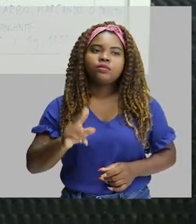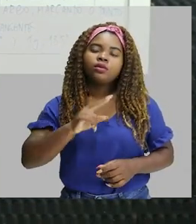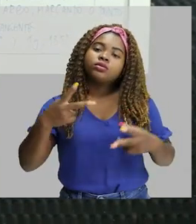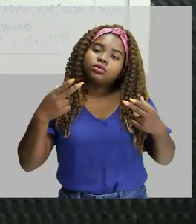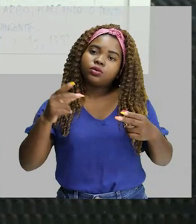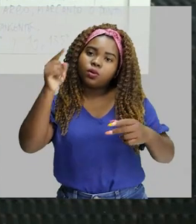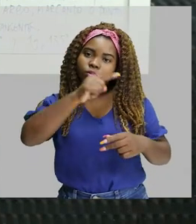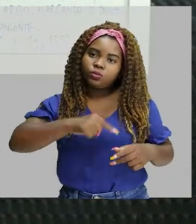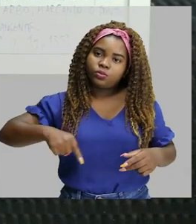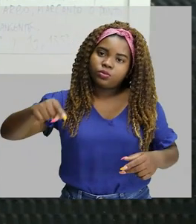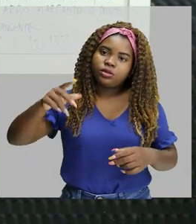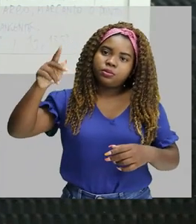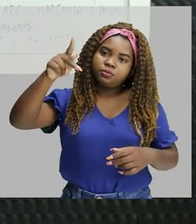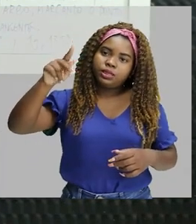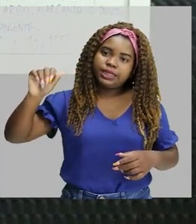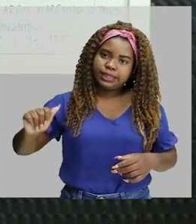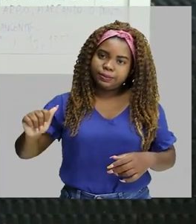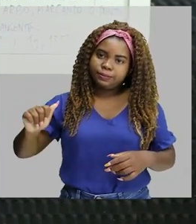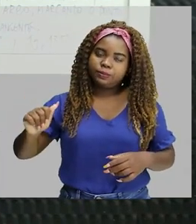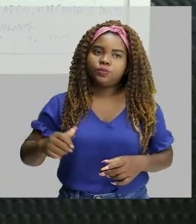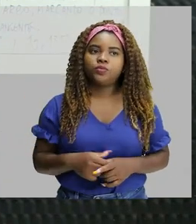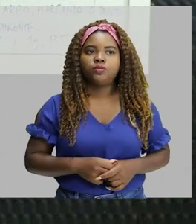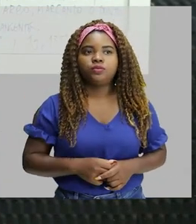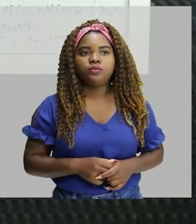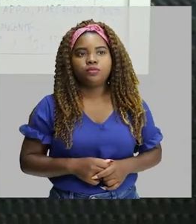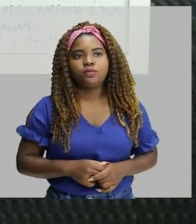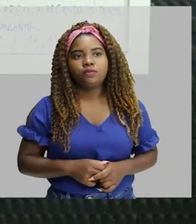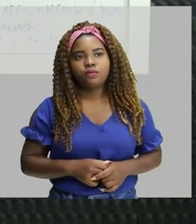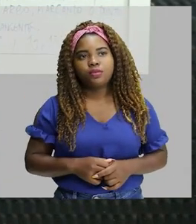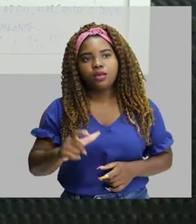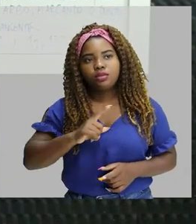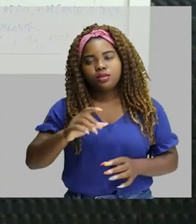mesma figura para determinar esse argo aqui de